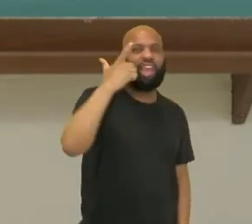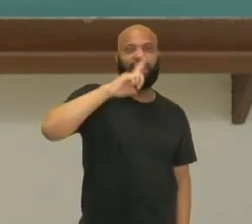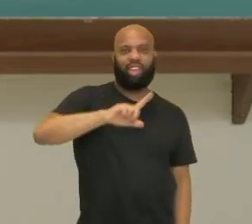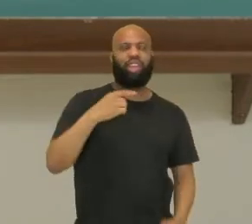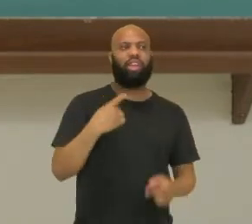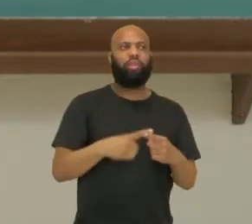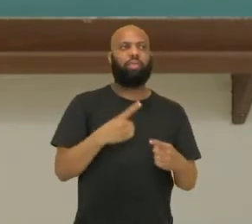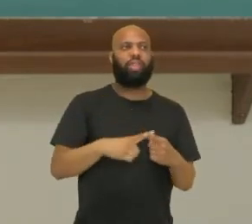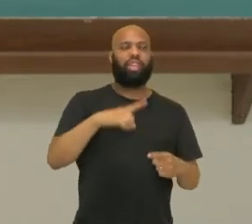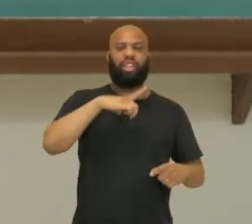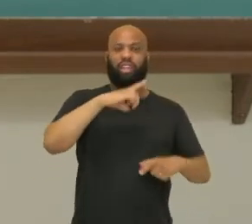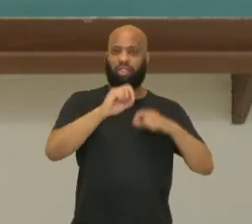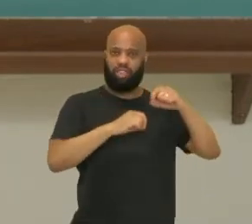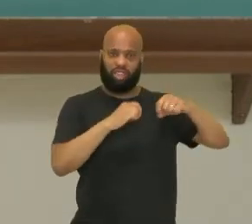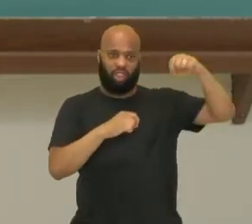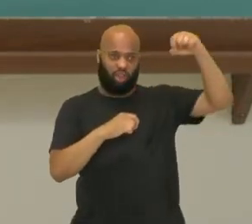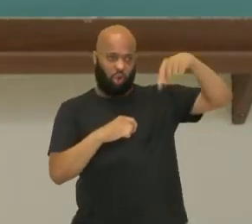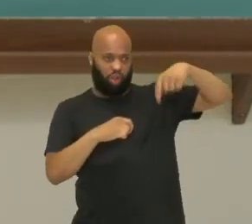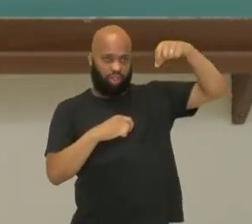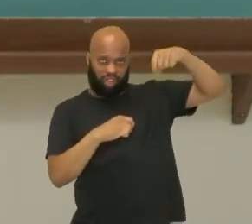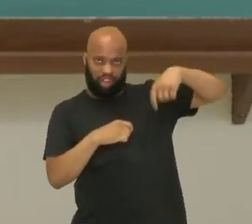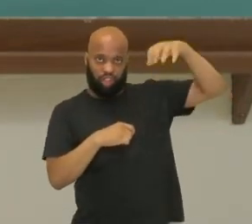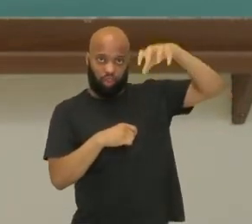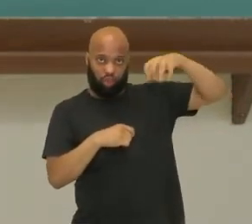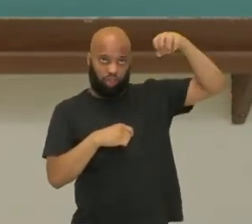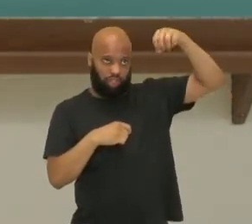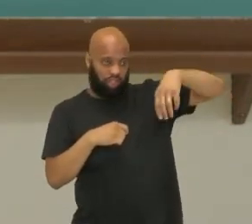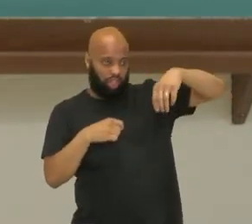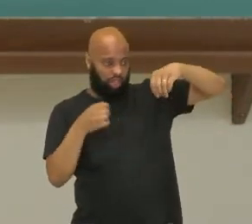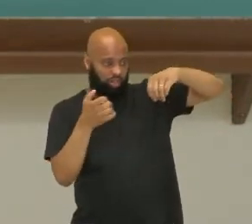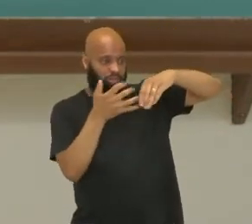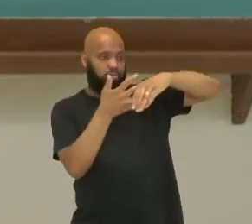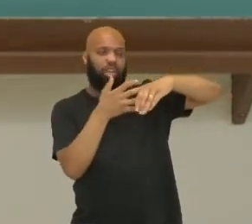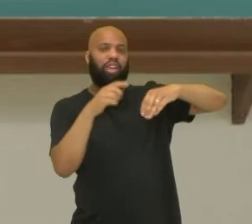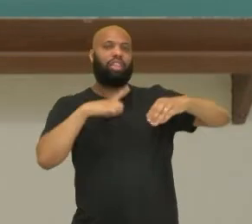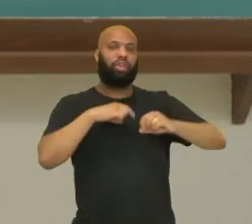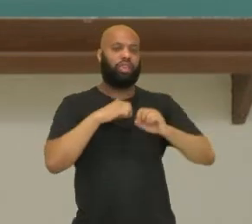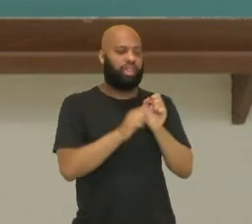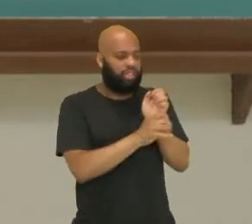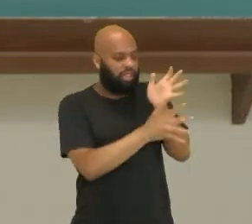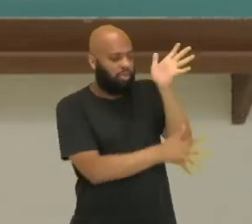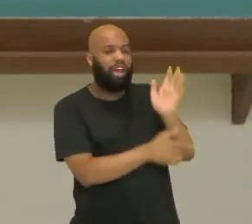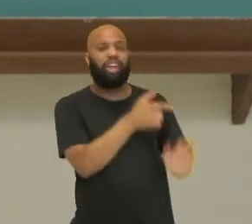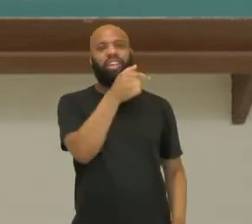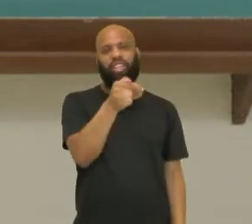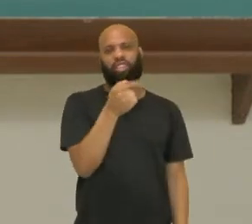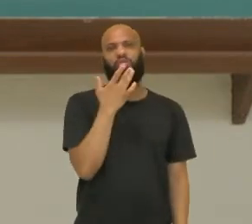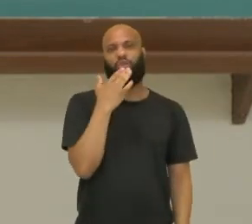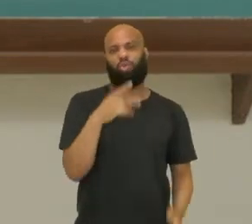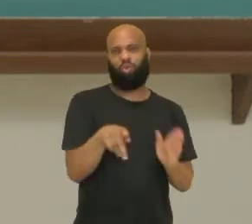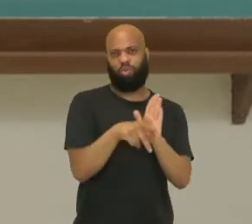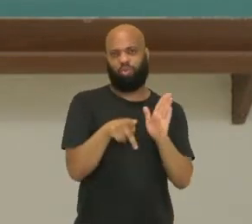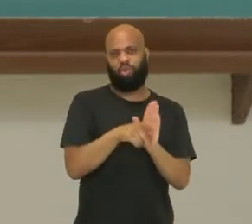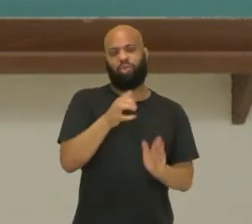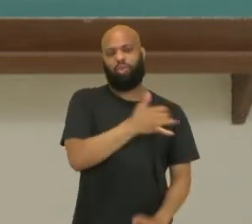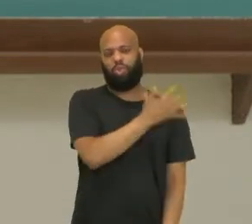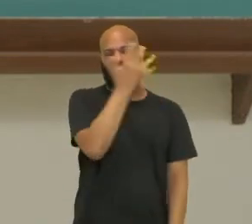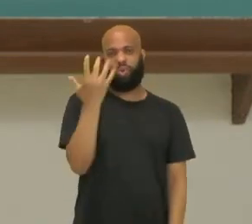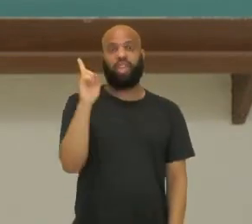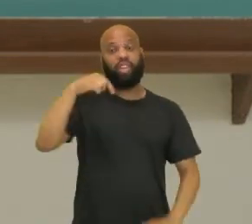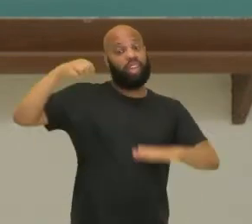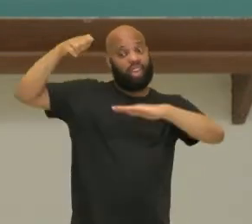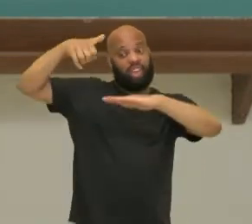onda não está contornando, ela está se separando nas 7 cores do arco-íris. Ela está sofrendo um fenômeno chamado de